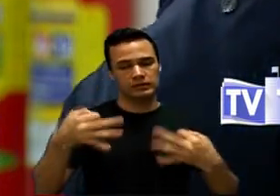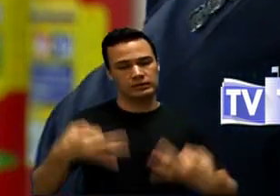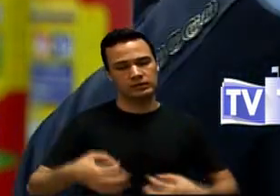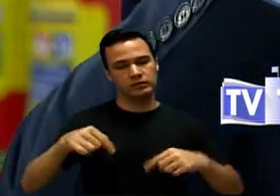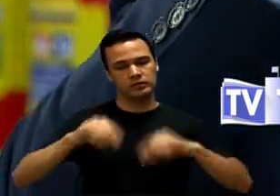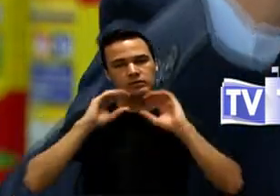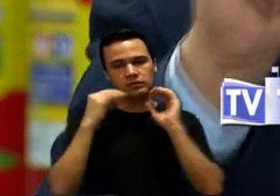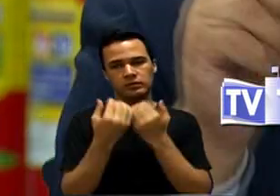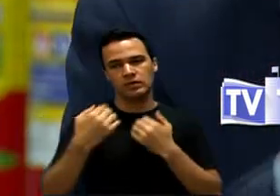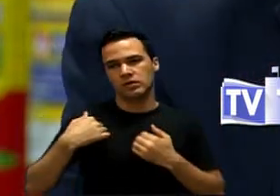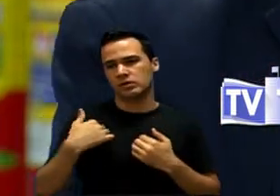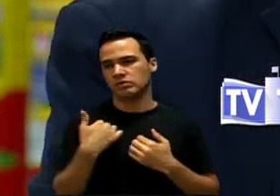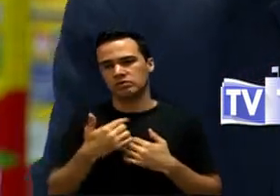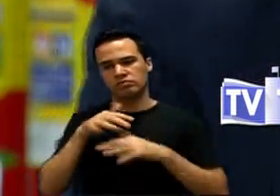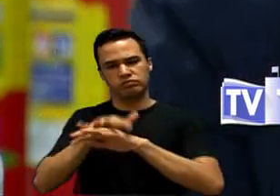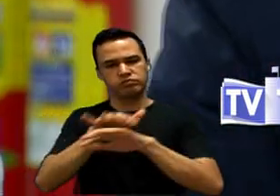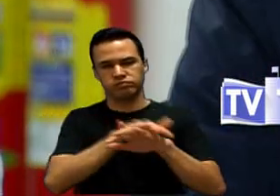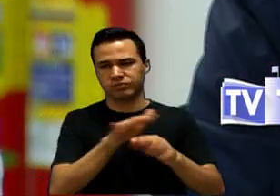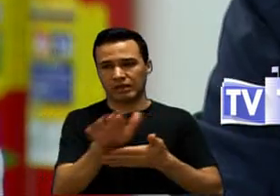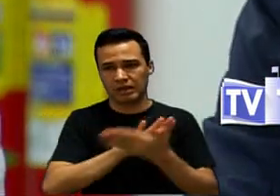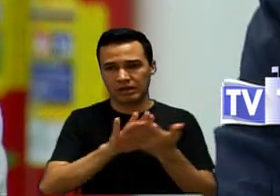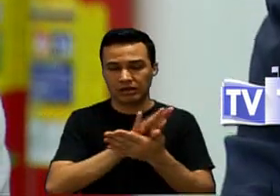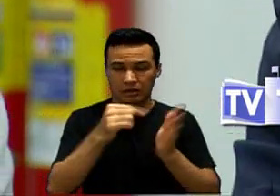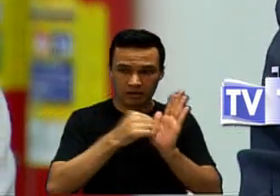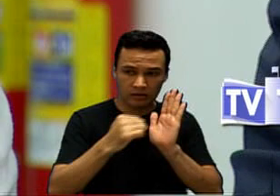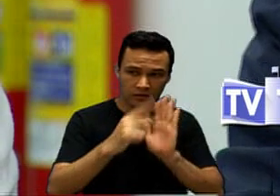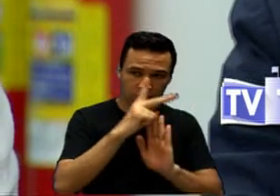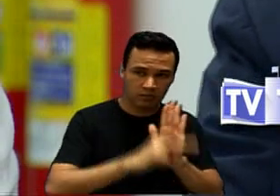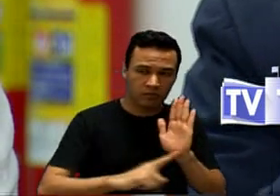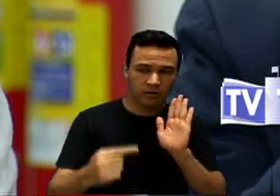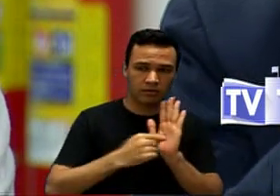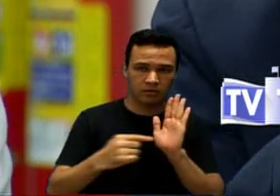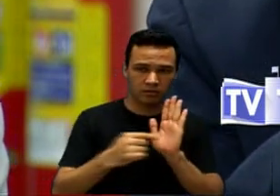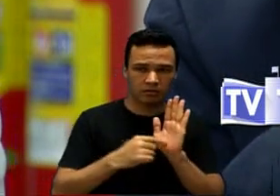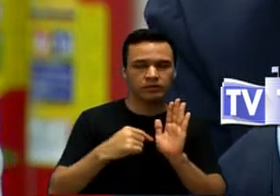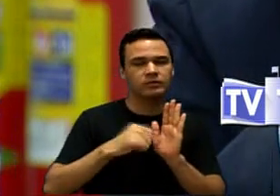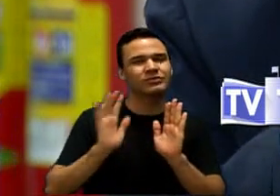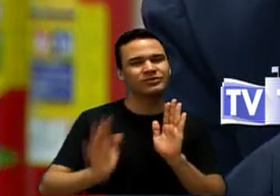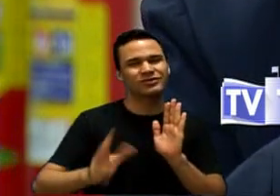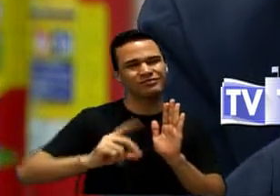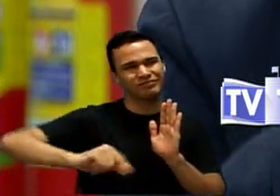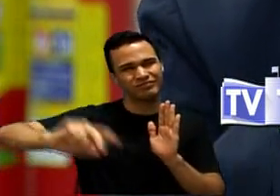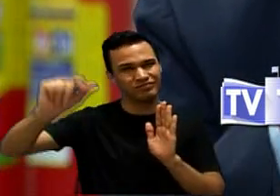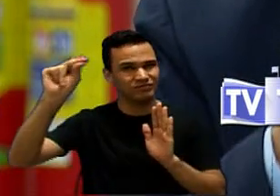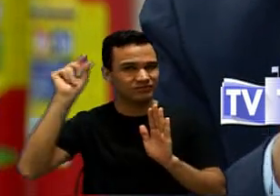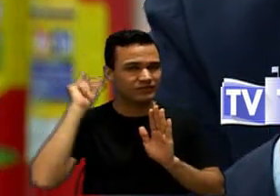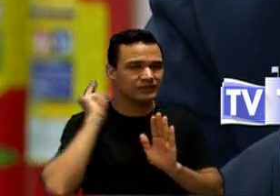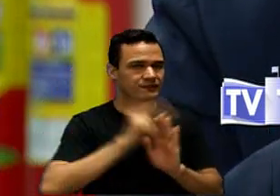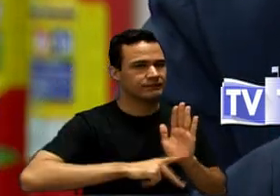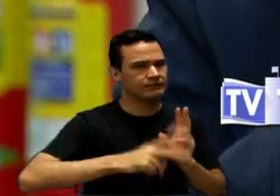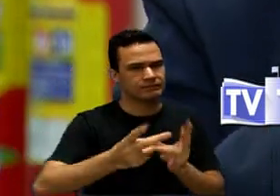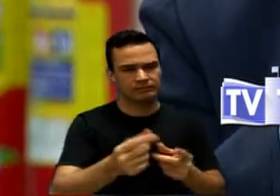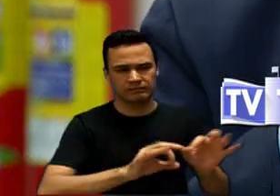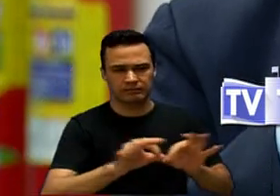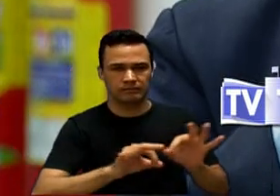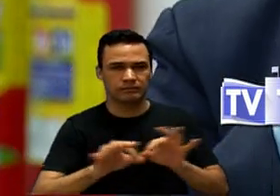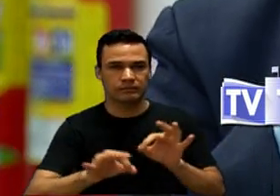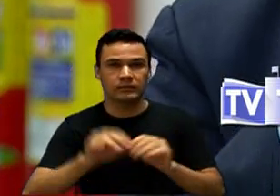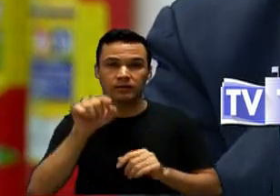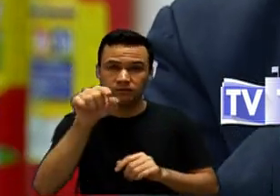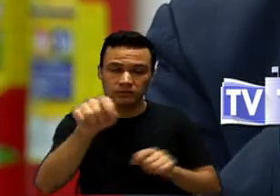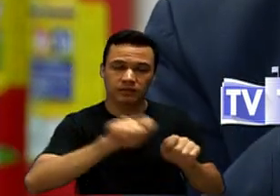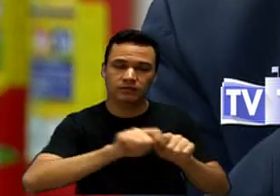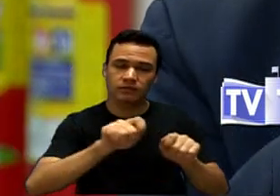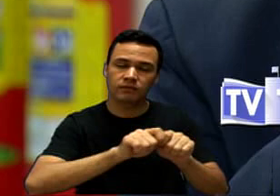nessa casa, nunca fiz com maior intenção. Esse projeto que eu entrei, é um projeto que a gente estava já em planejamento para entrar. O senhor fez